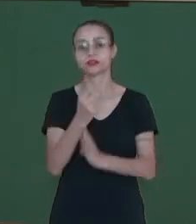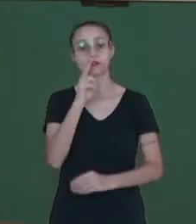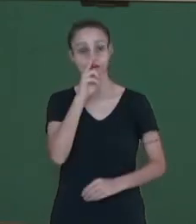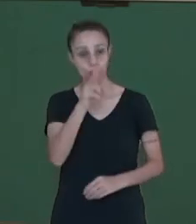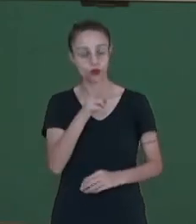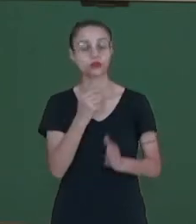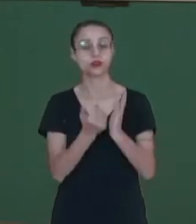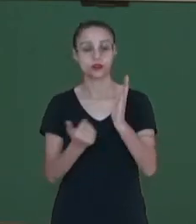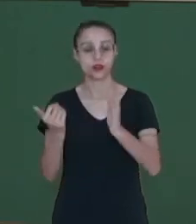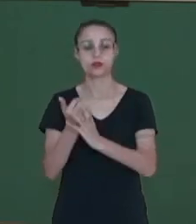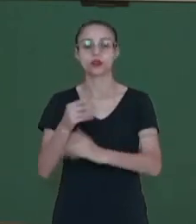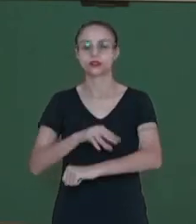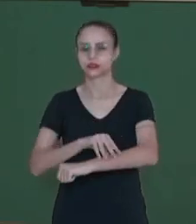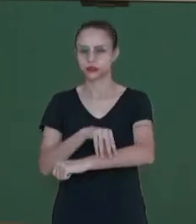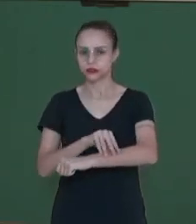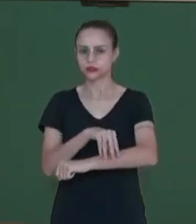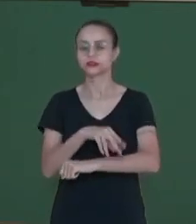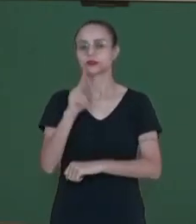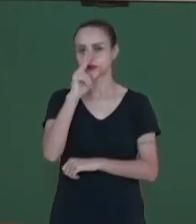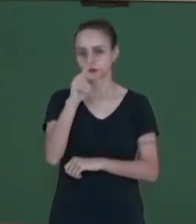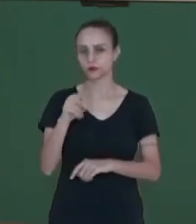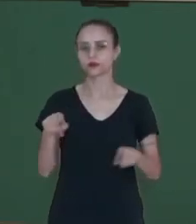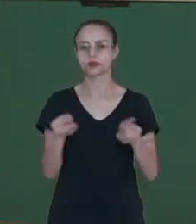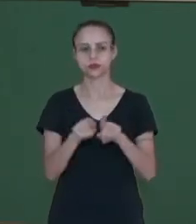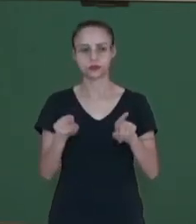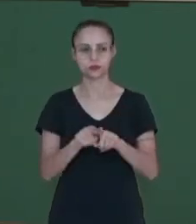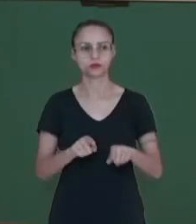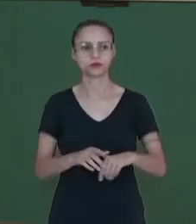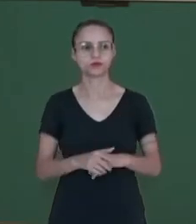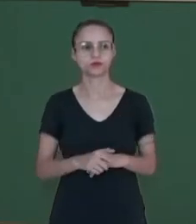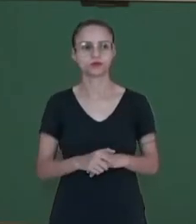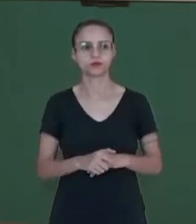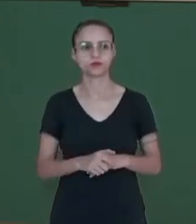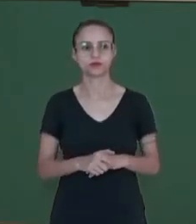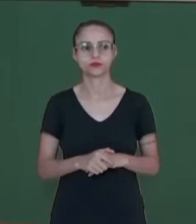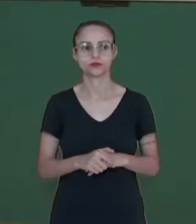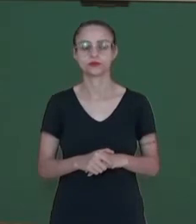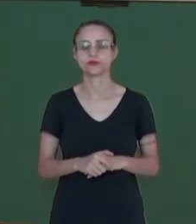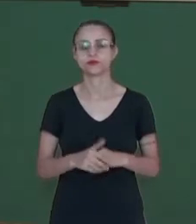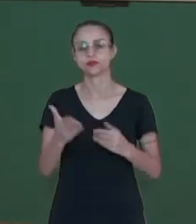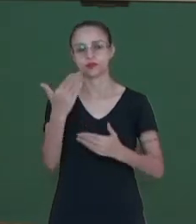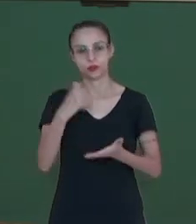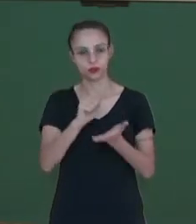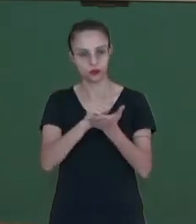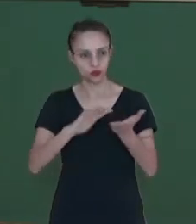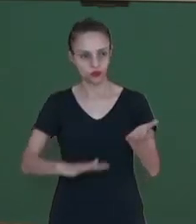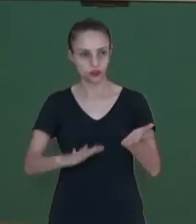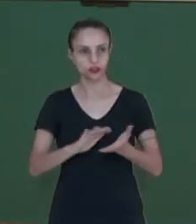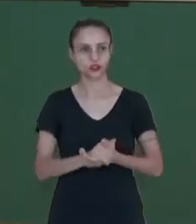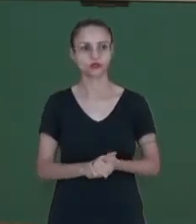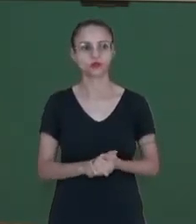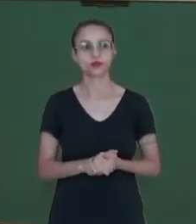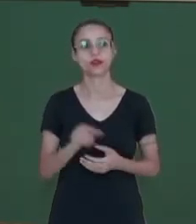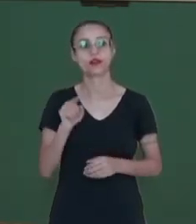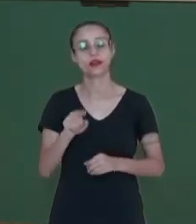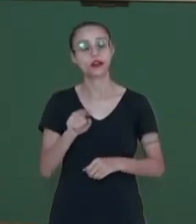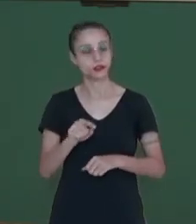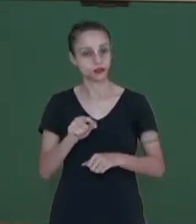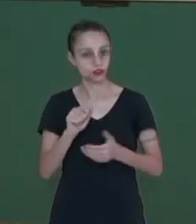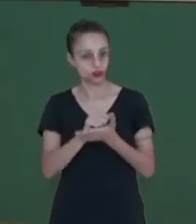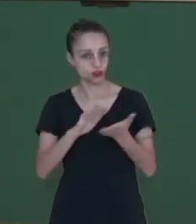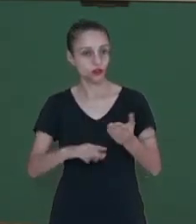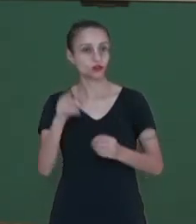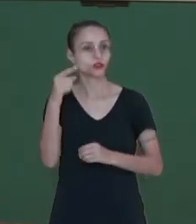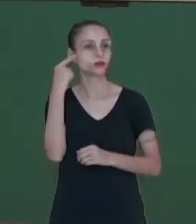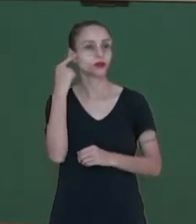resistência muscular. Então, ele tem um grande aumento de força e resistência muscular. Então, vamos para o exercício. Para essa atividade, vocês deverão pensar